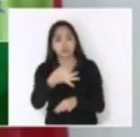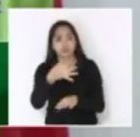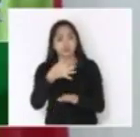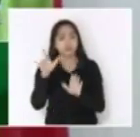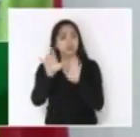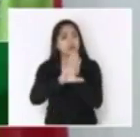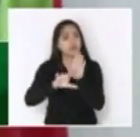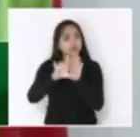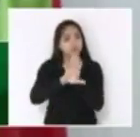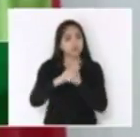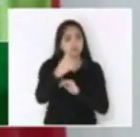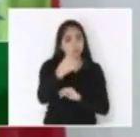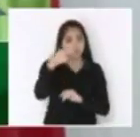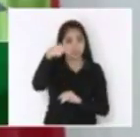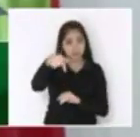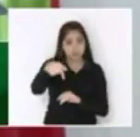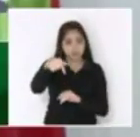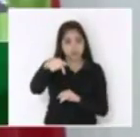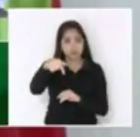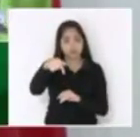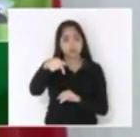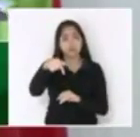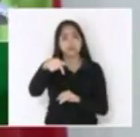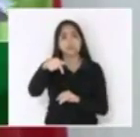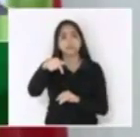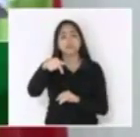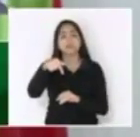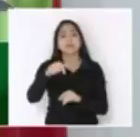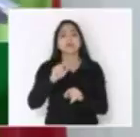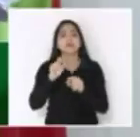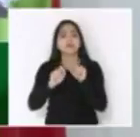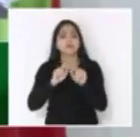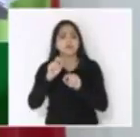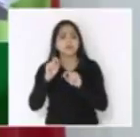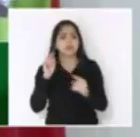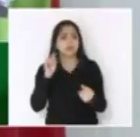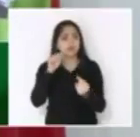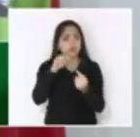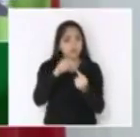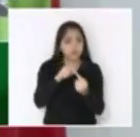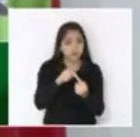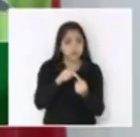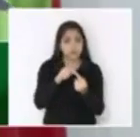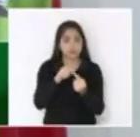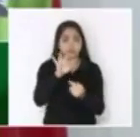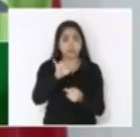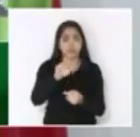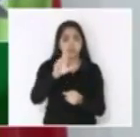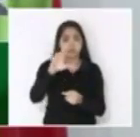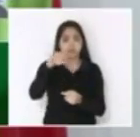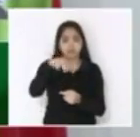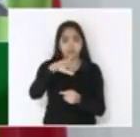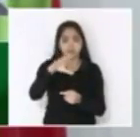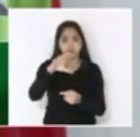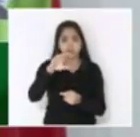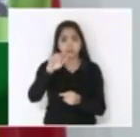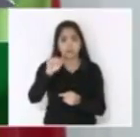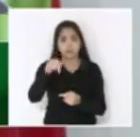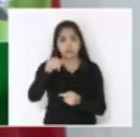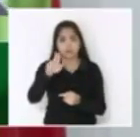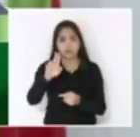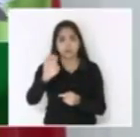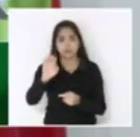legislativa 17/17, que tinha o objetivo de tornar o FUNC, um crime contra a saúde pública